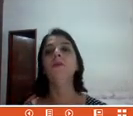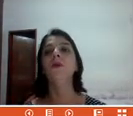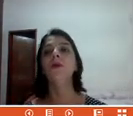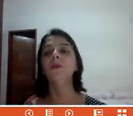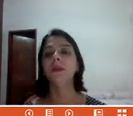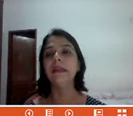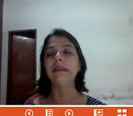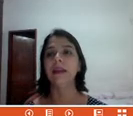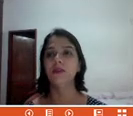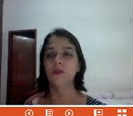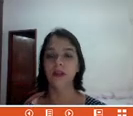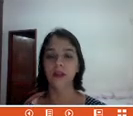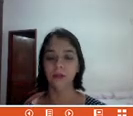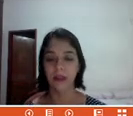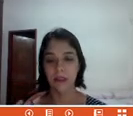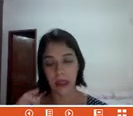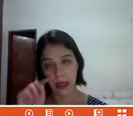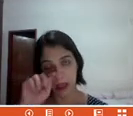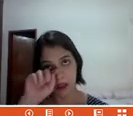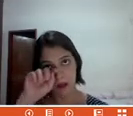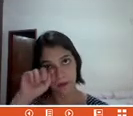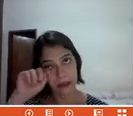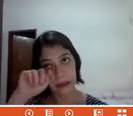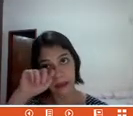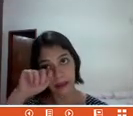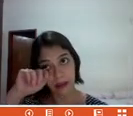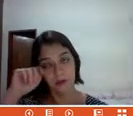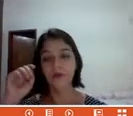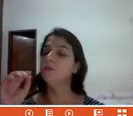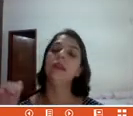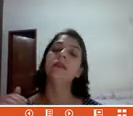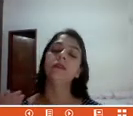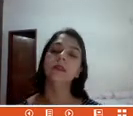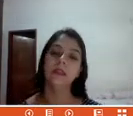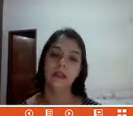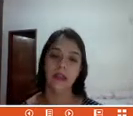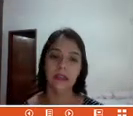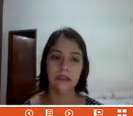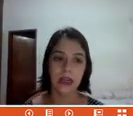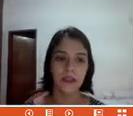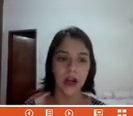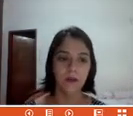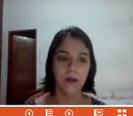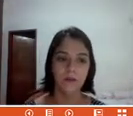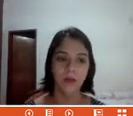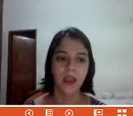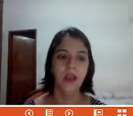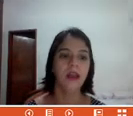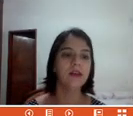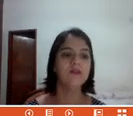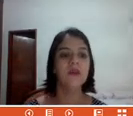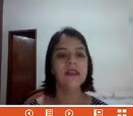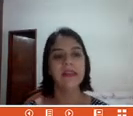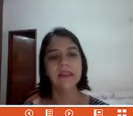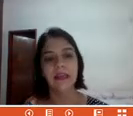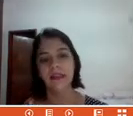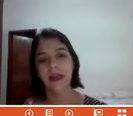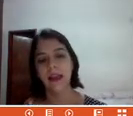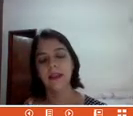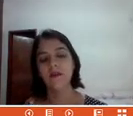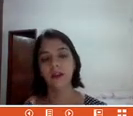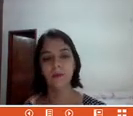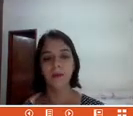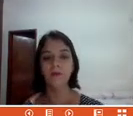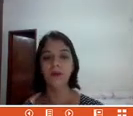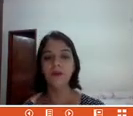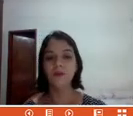de apoio para estar ajudando, para estar facilitando a compreensão dessa criança em sala de aula. Em 2016, a